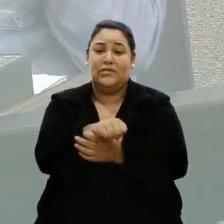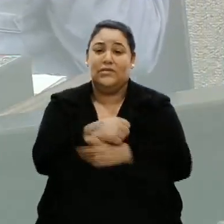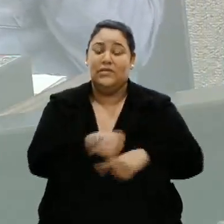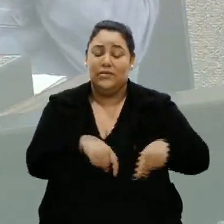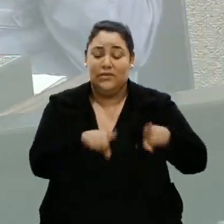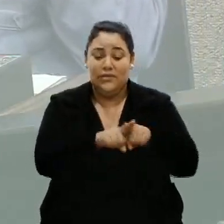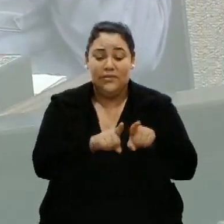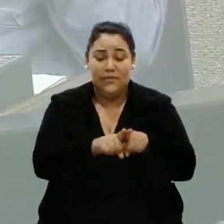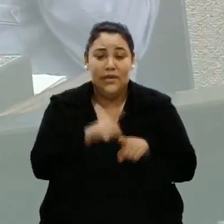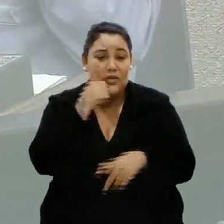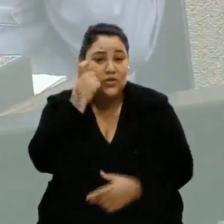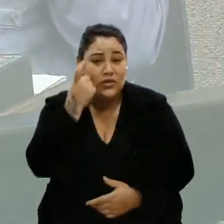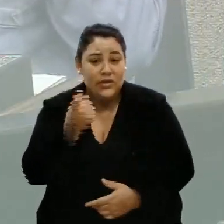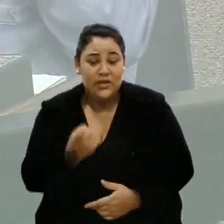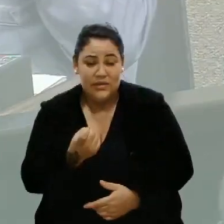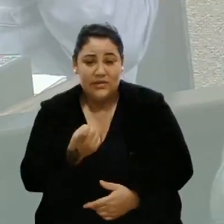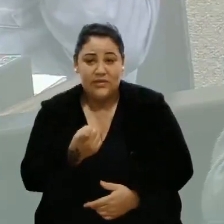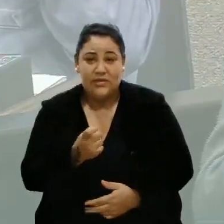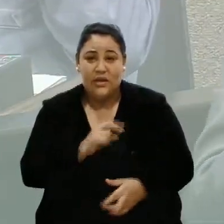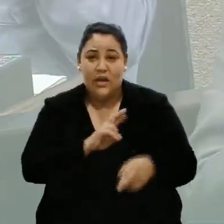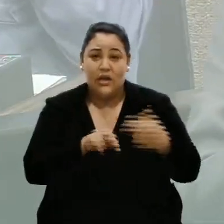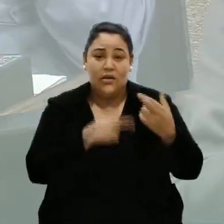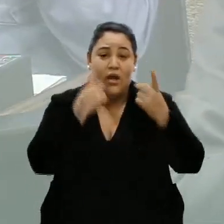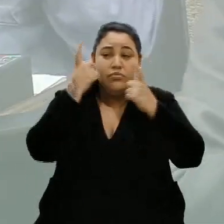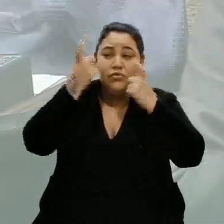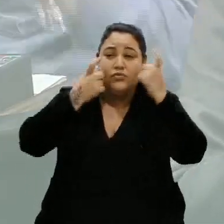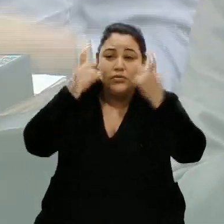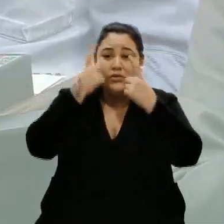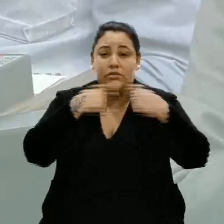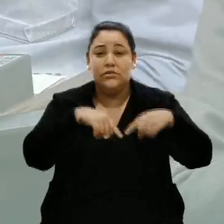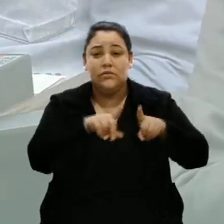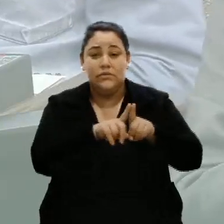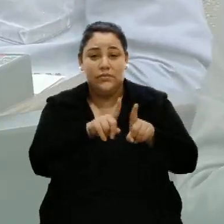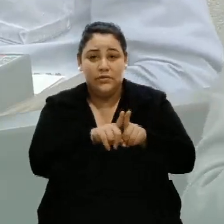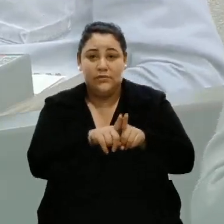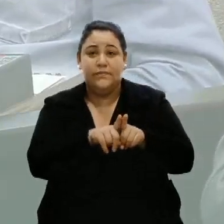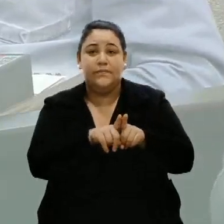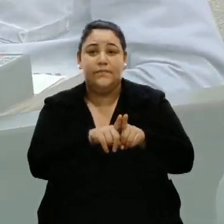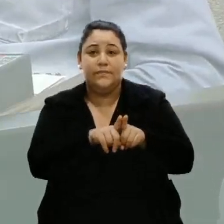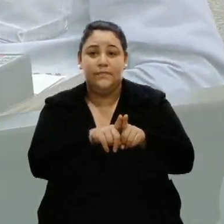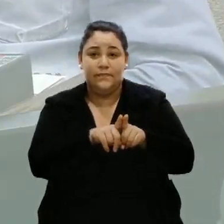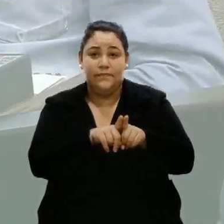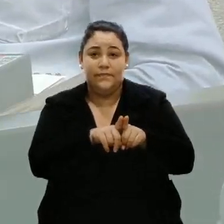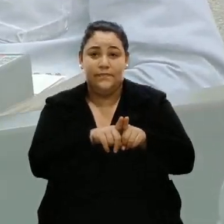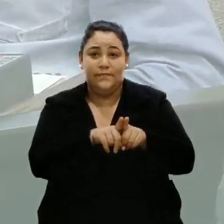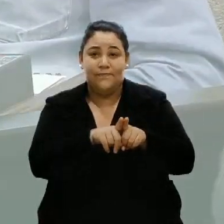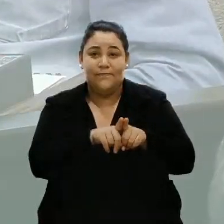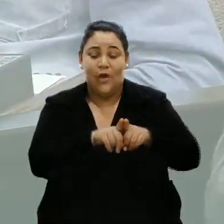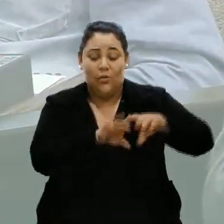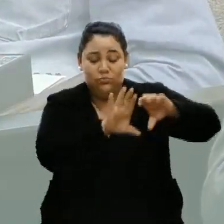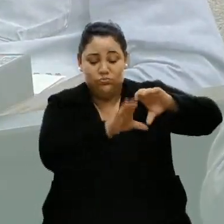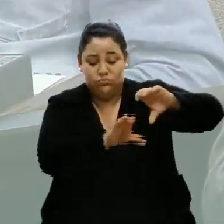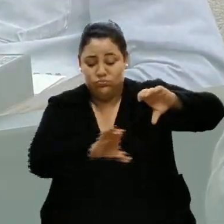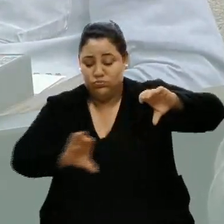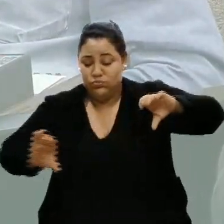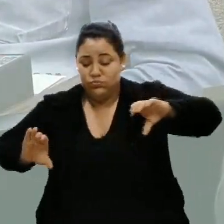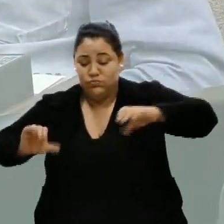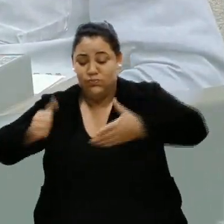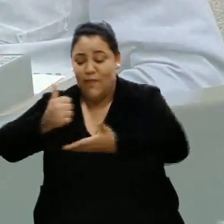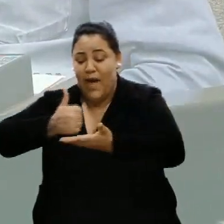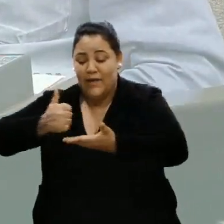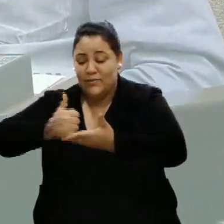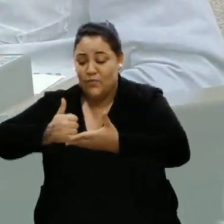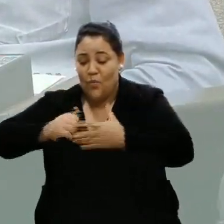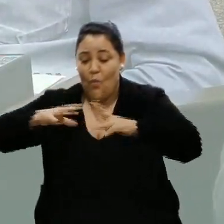interesse através da preocupação com o saneamento básico, preocupação